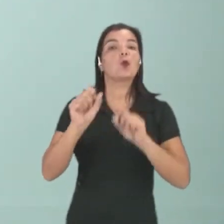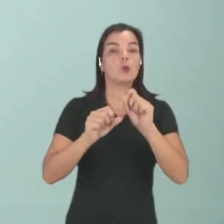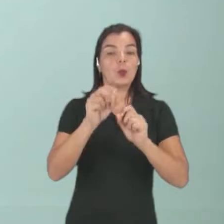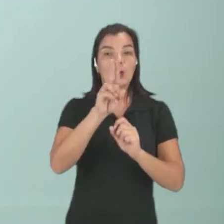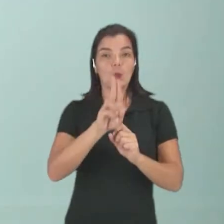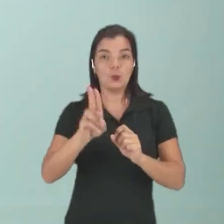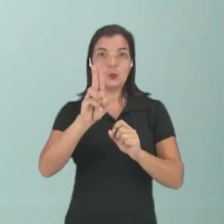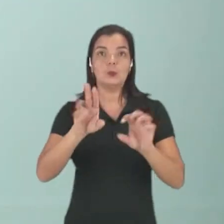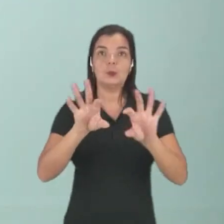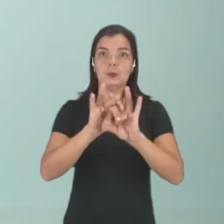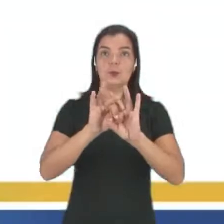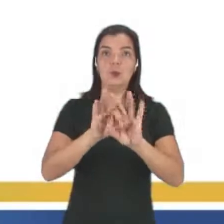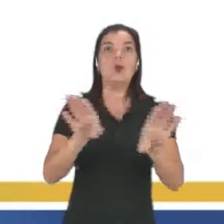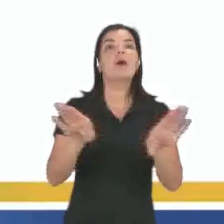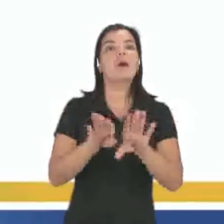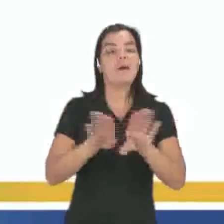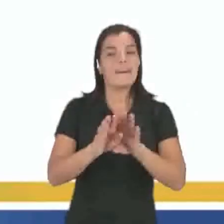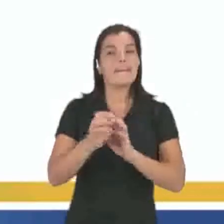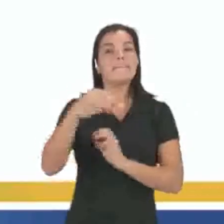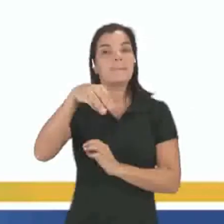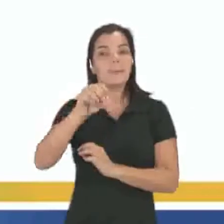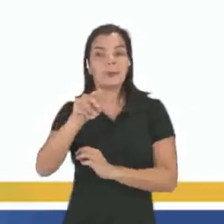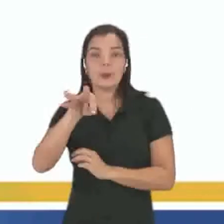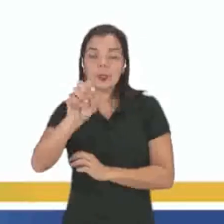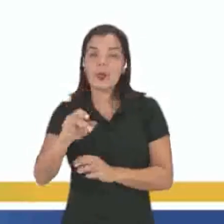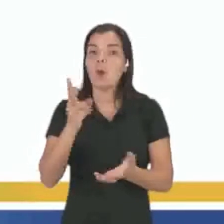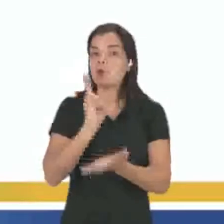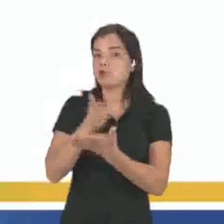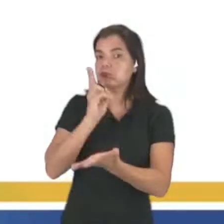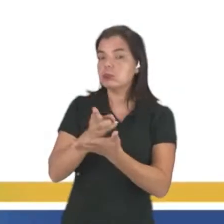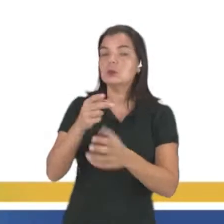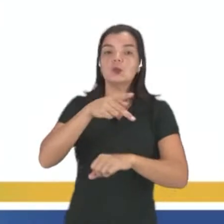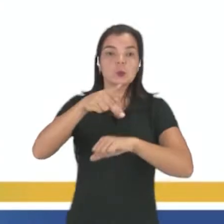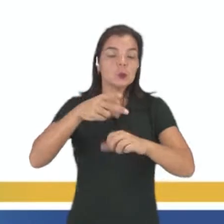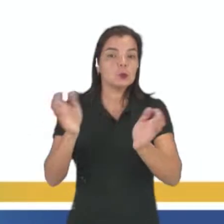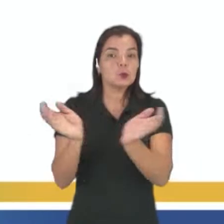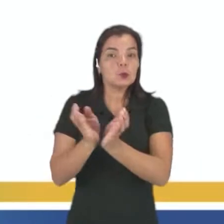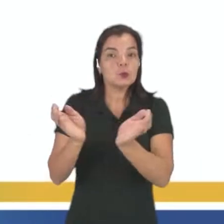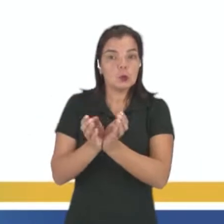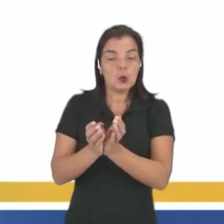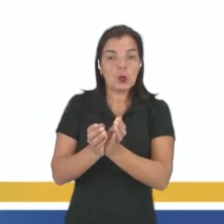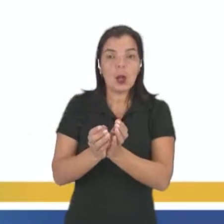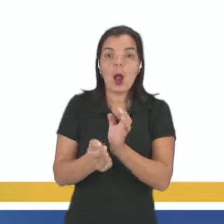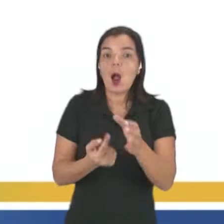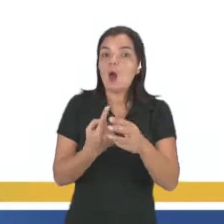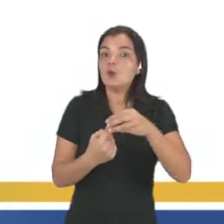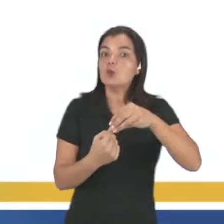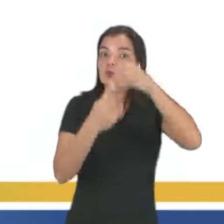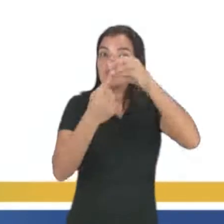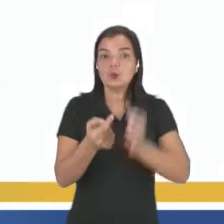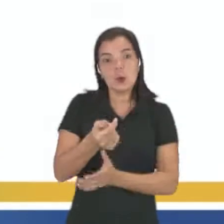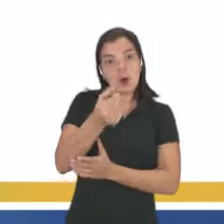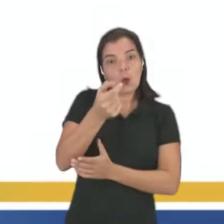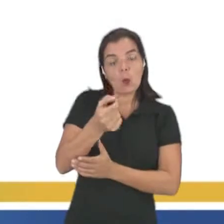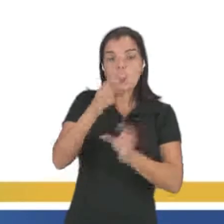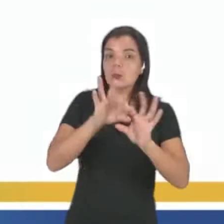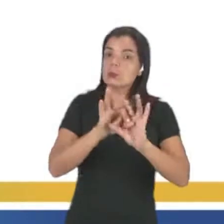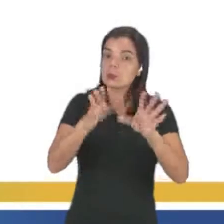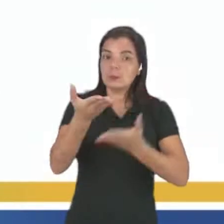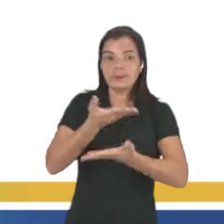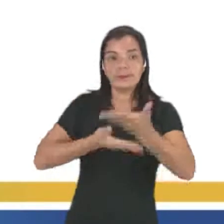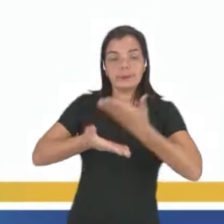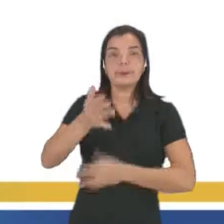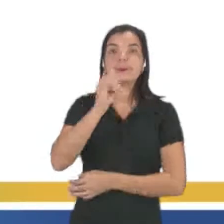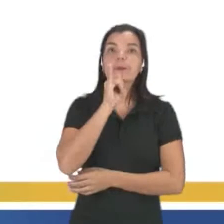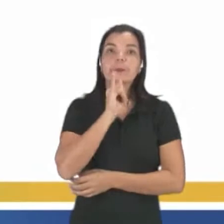Econômica e Monetária, é quando os países do mesmo bloco adotam uma moeda única, de circulação livre entre